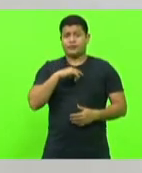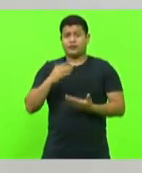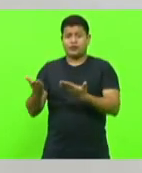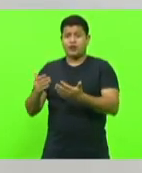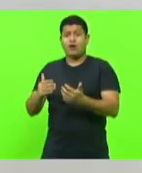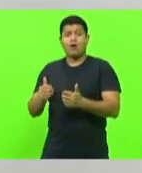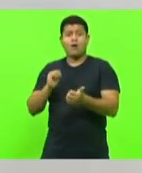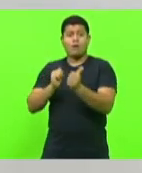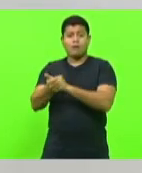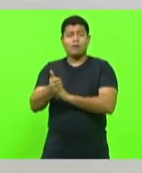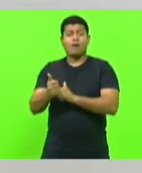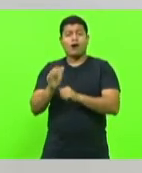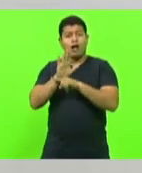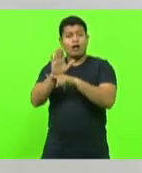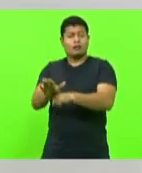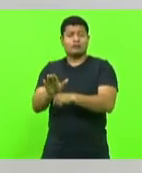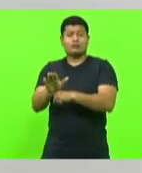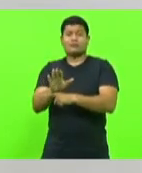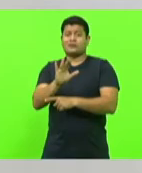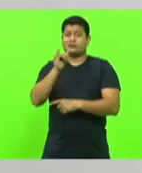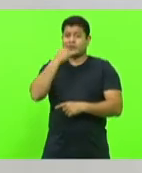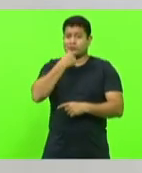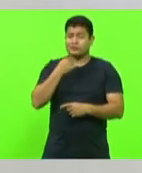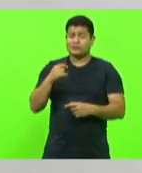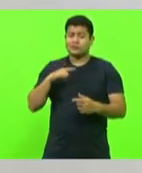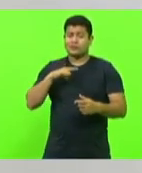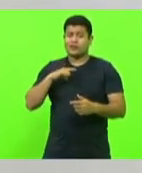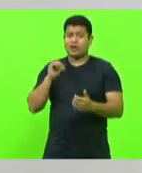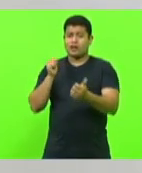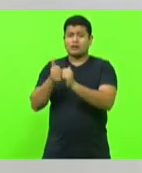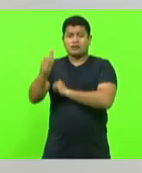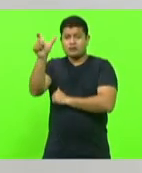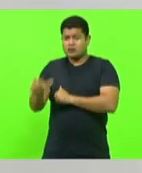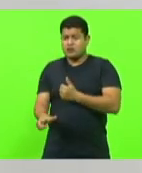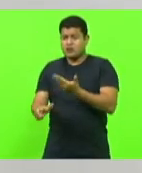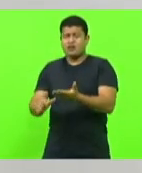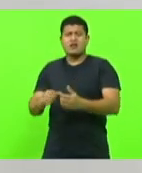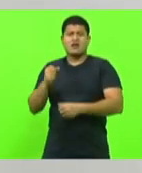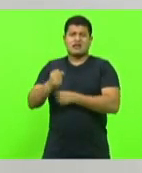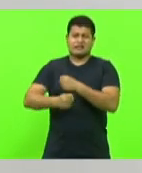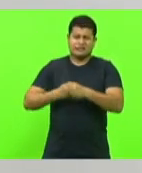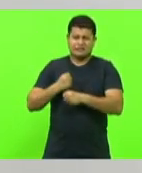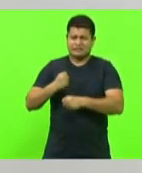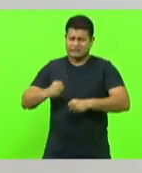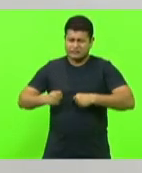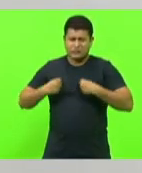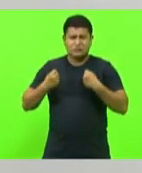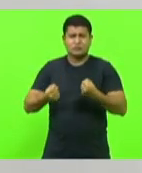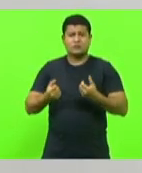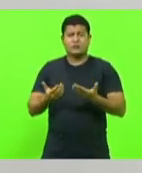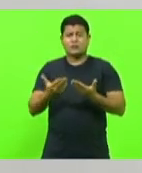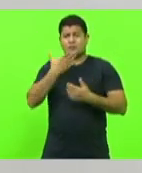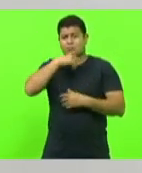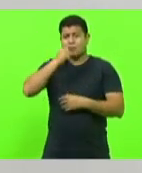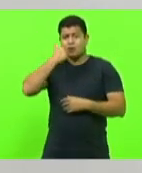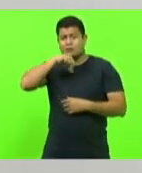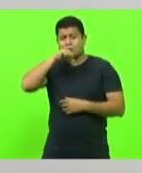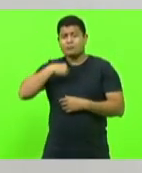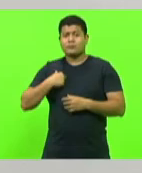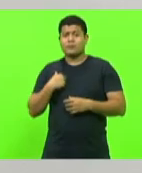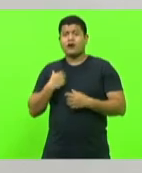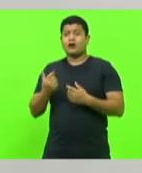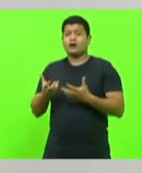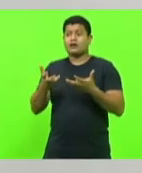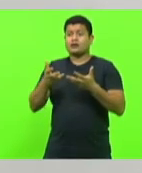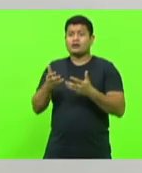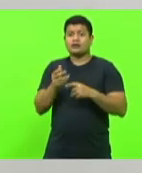Mas, infelizmente, nós temos atletas que estão treinando o ano inteiro, pais se dedicando, buscando patrocínio, buscando recursos para os